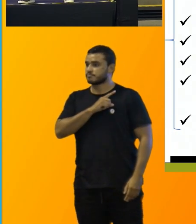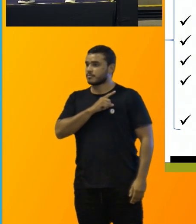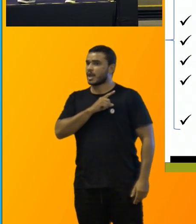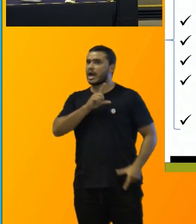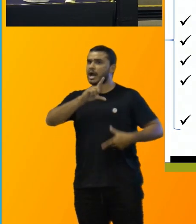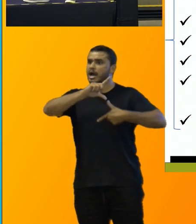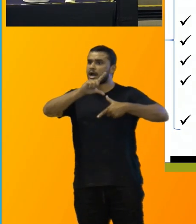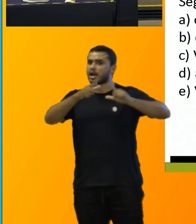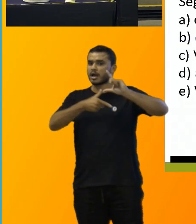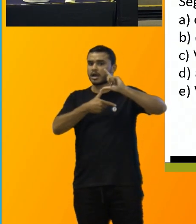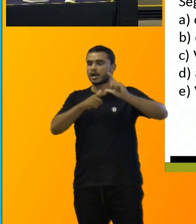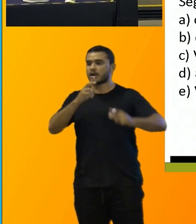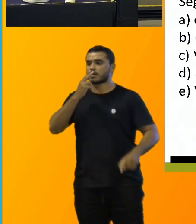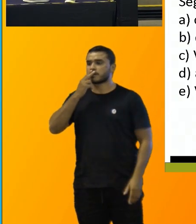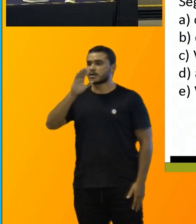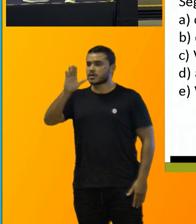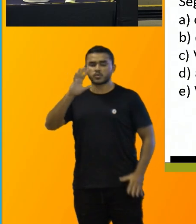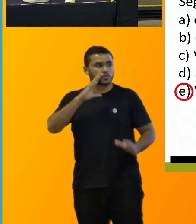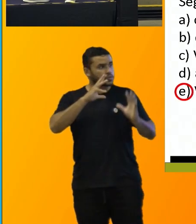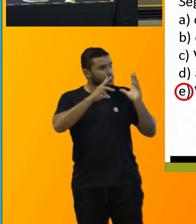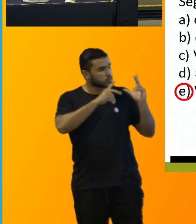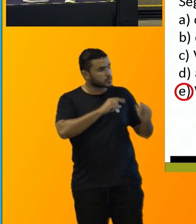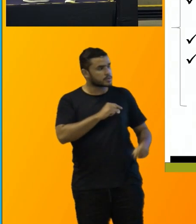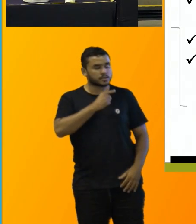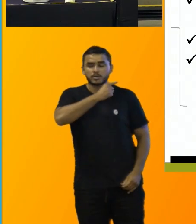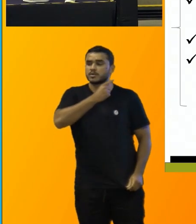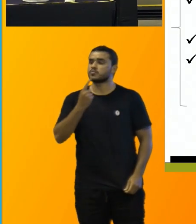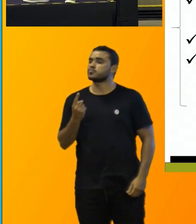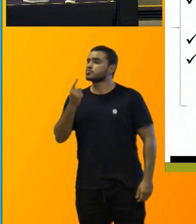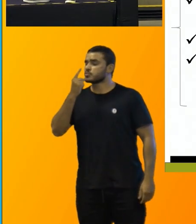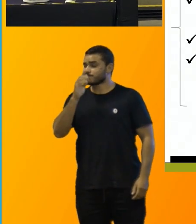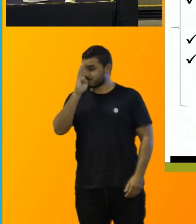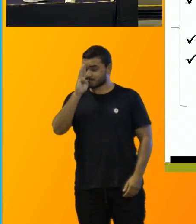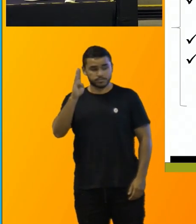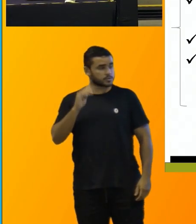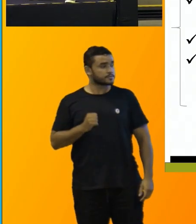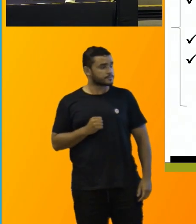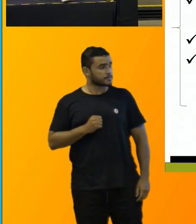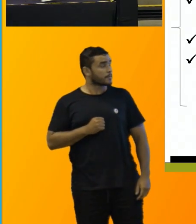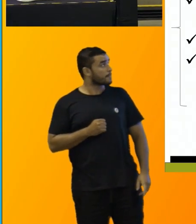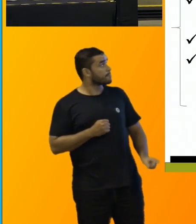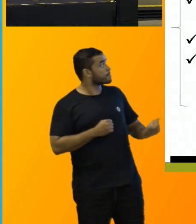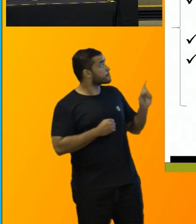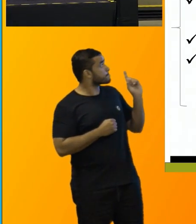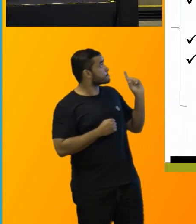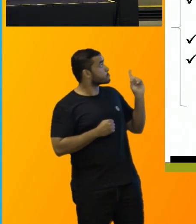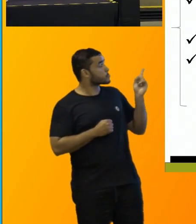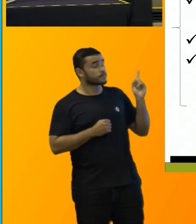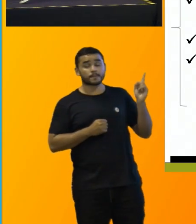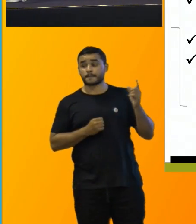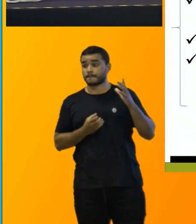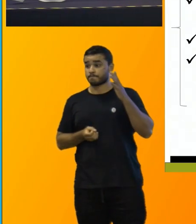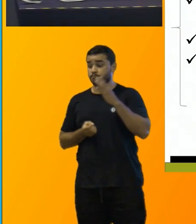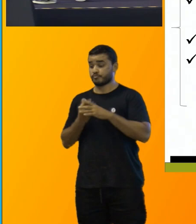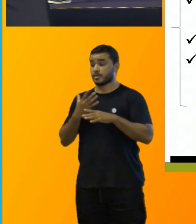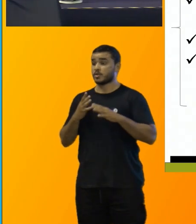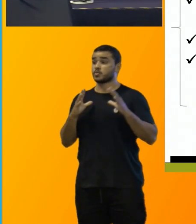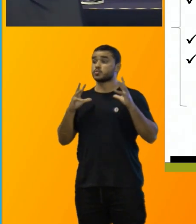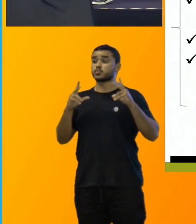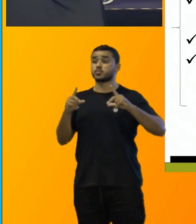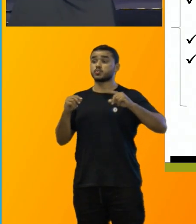Ei, queridos, de todos os órgãos, aquele que merece mais destaque, porque construiu a imagem